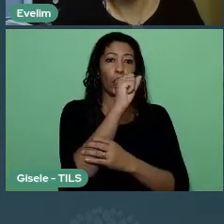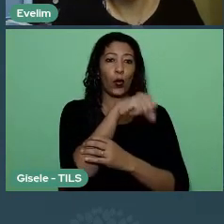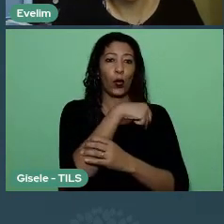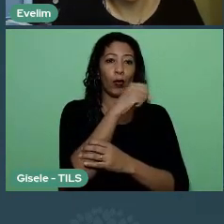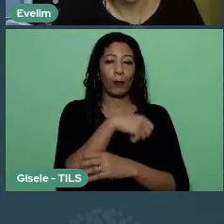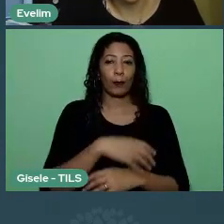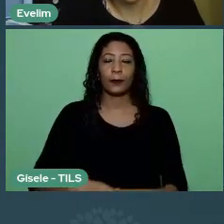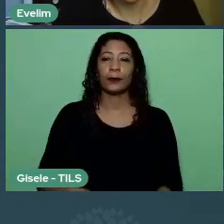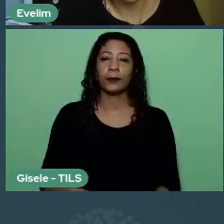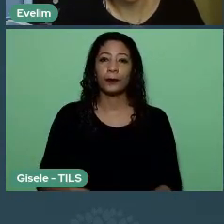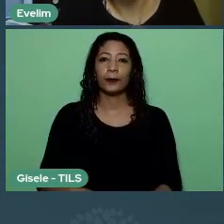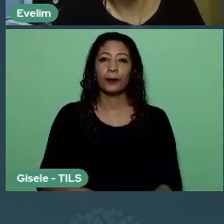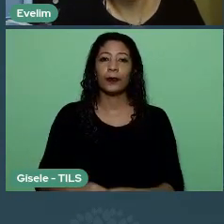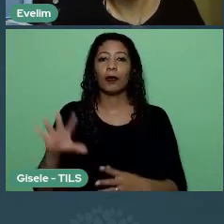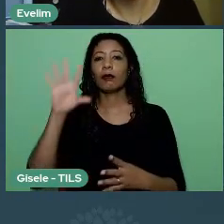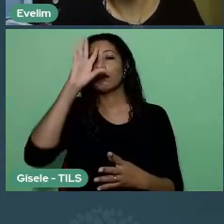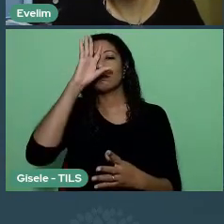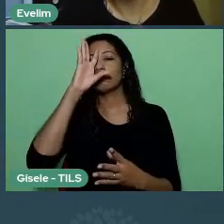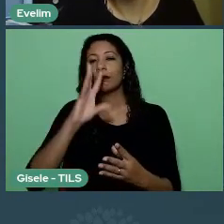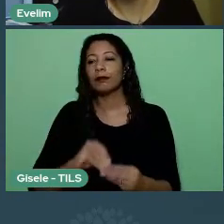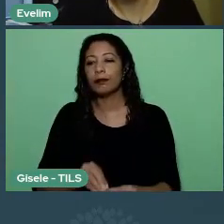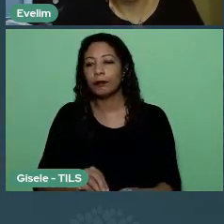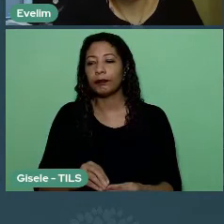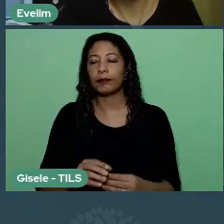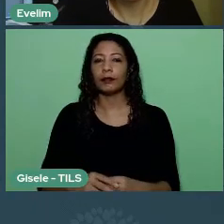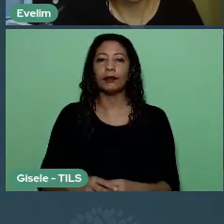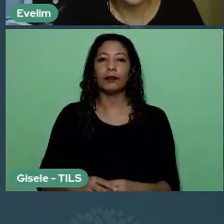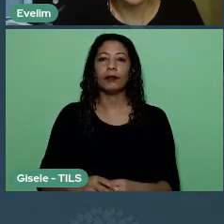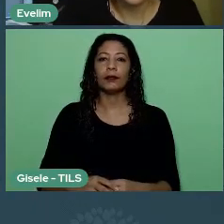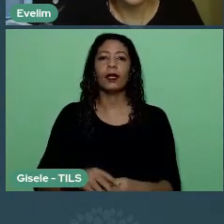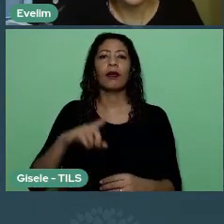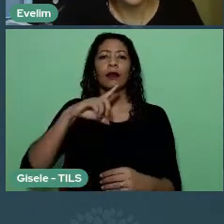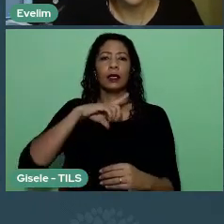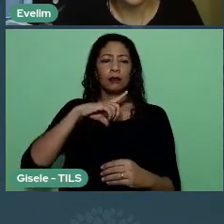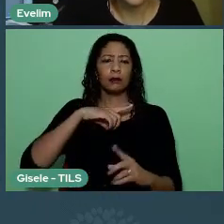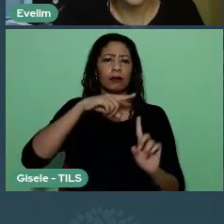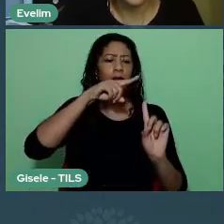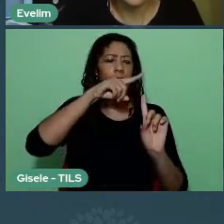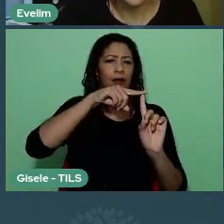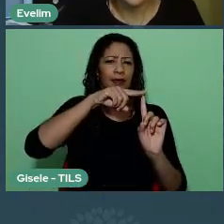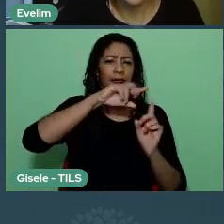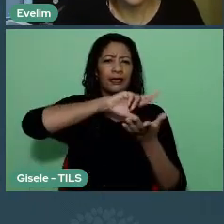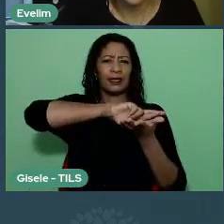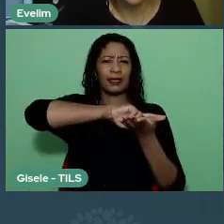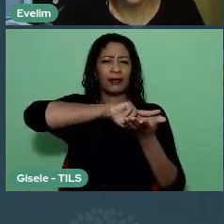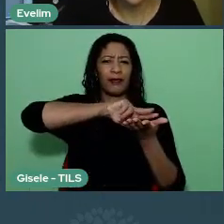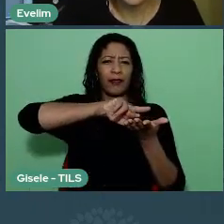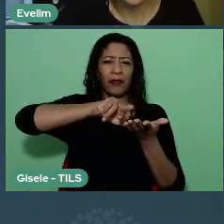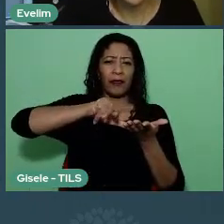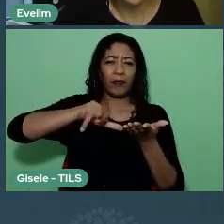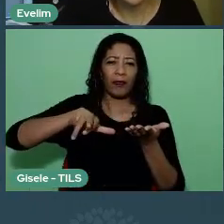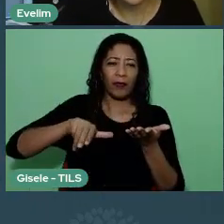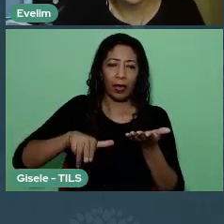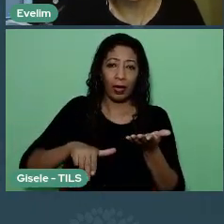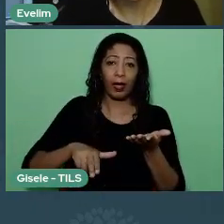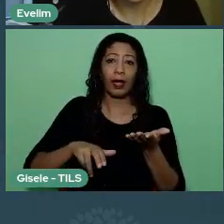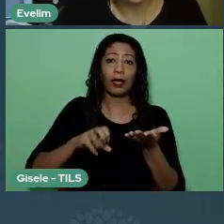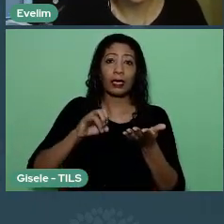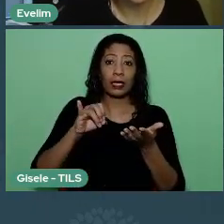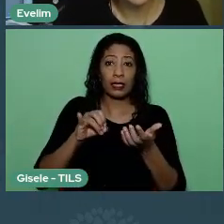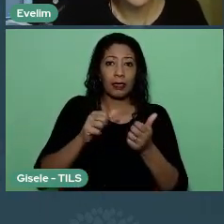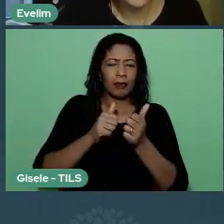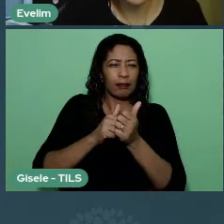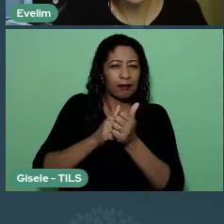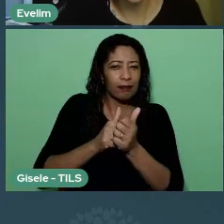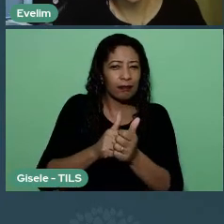Concluindo, gente, nós temos então um rol de técnicas e recursos que, quando bem acompanhado e